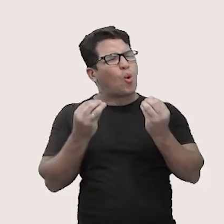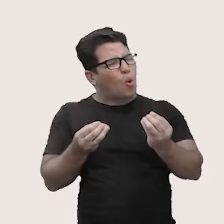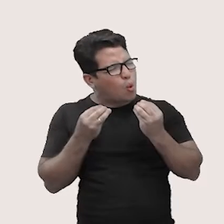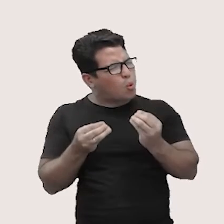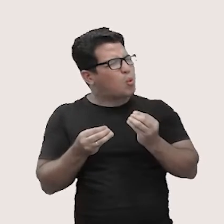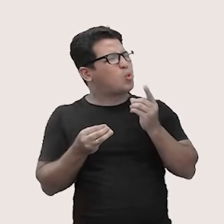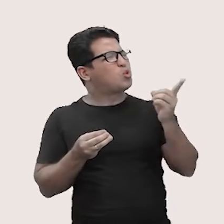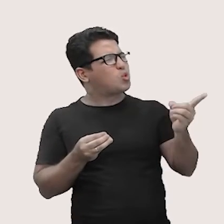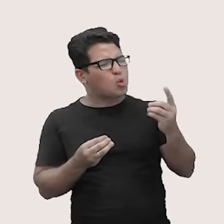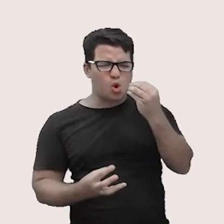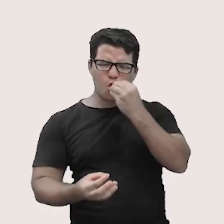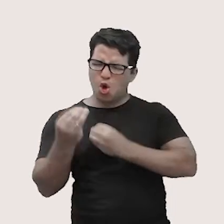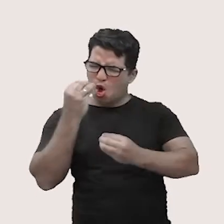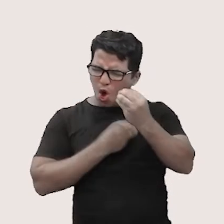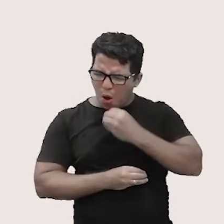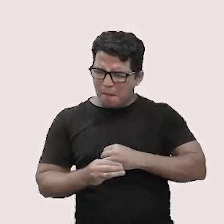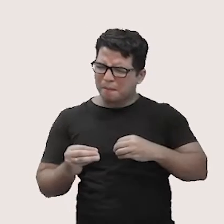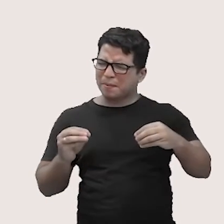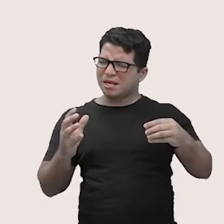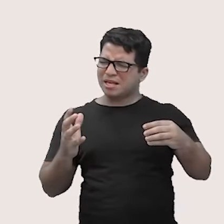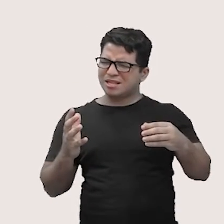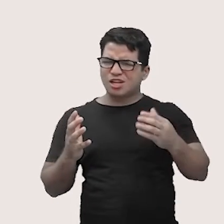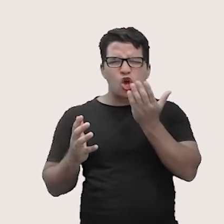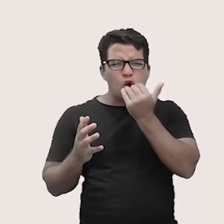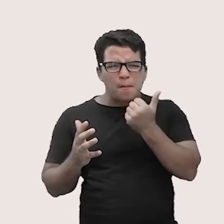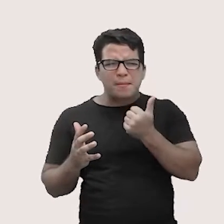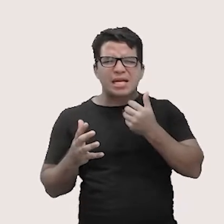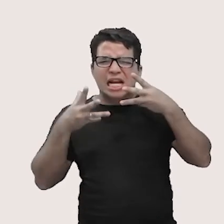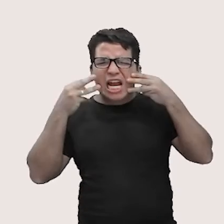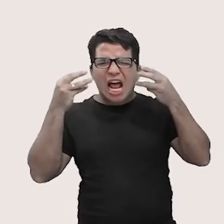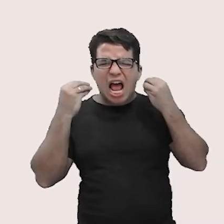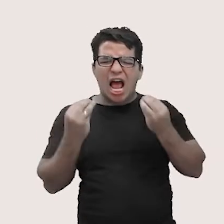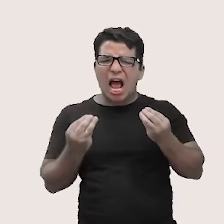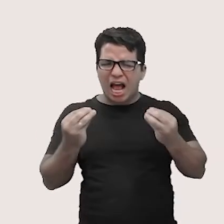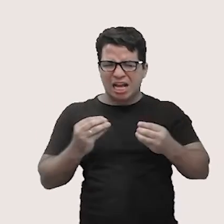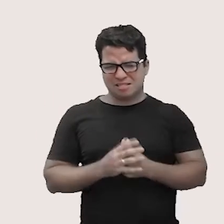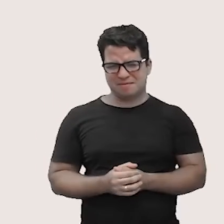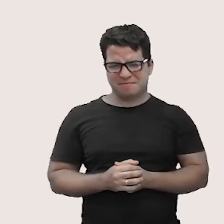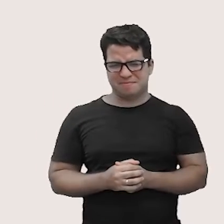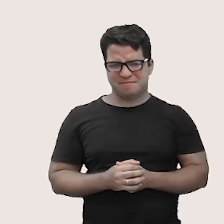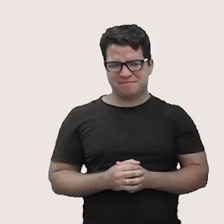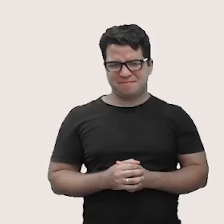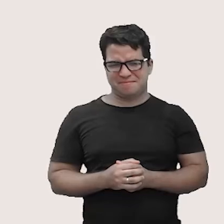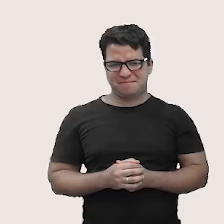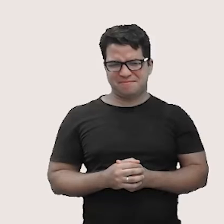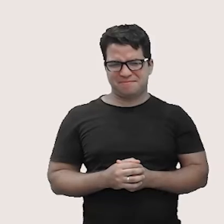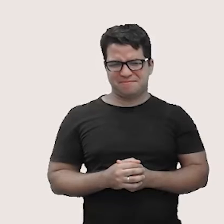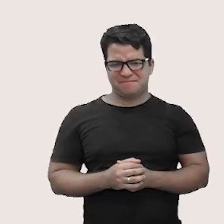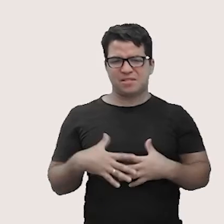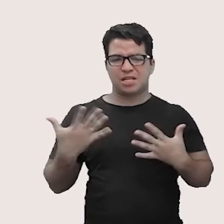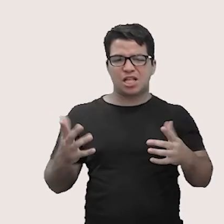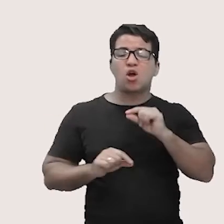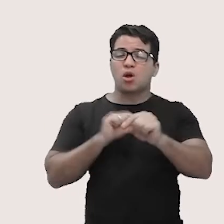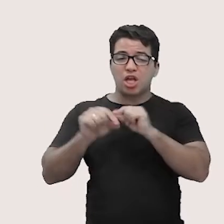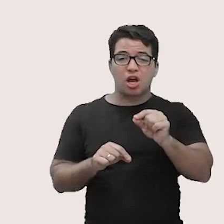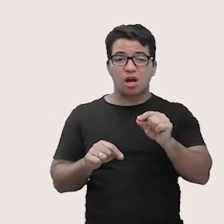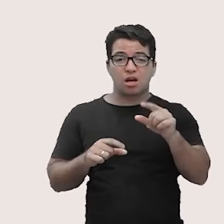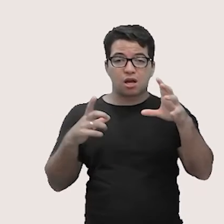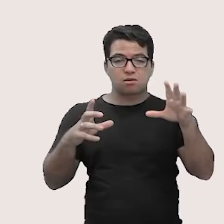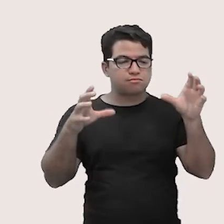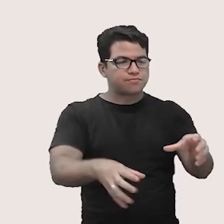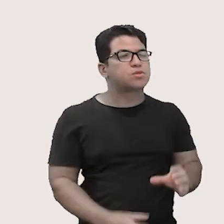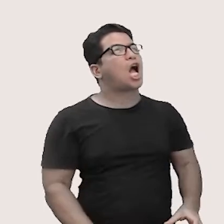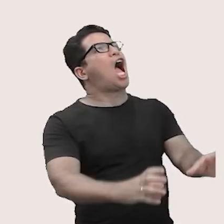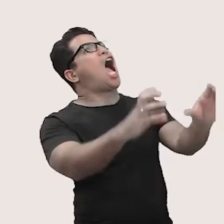do gato. Quem é o gato, né? Like this, como isto. Ele vai, toma o prato da mão e bota tudo na